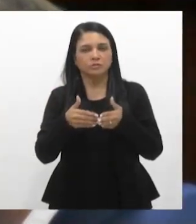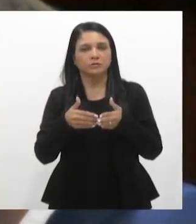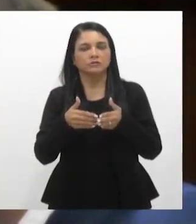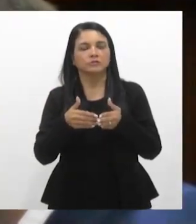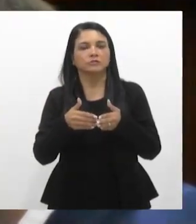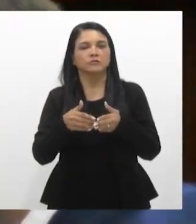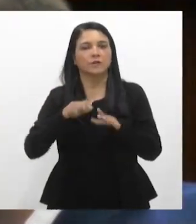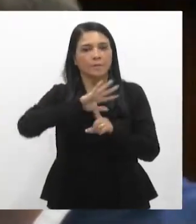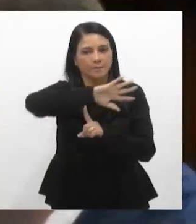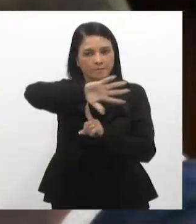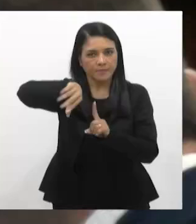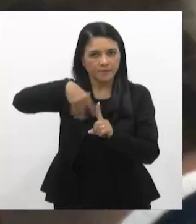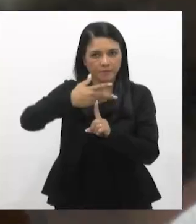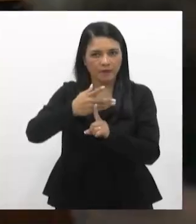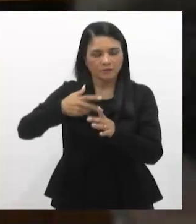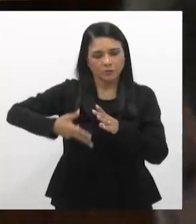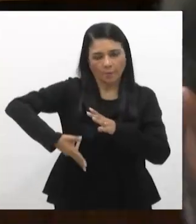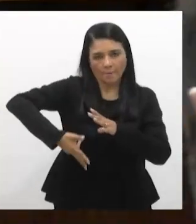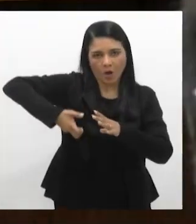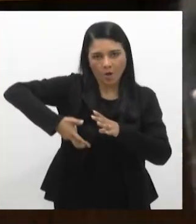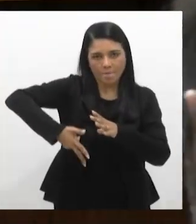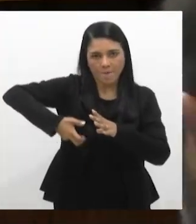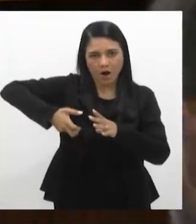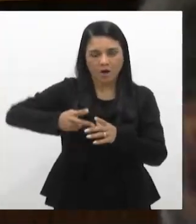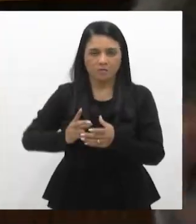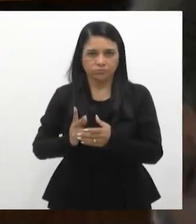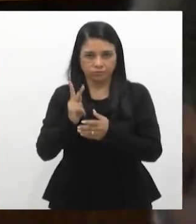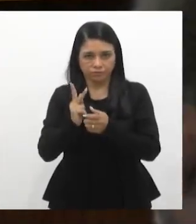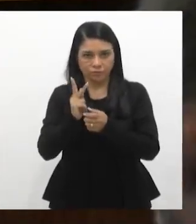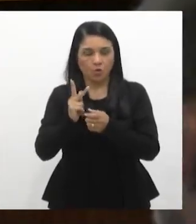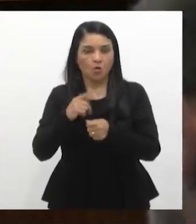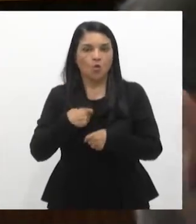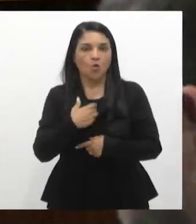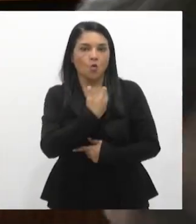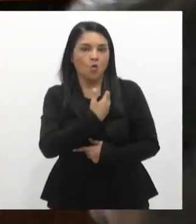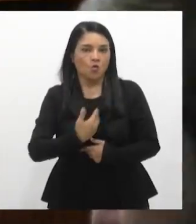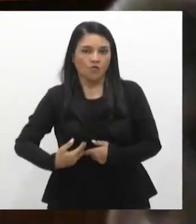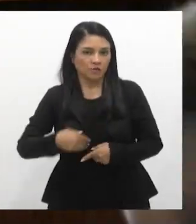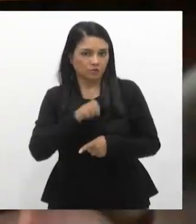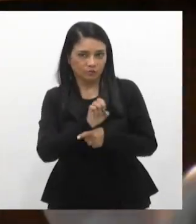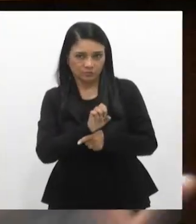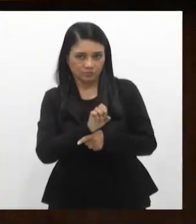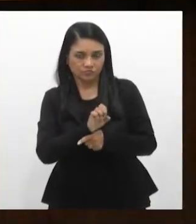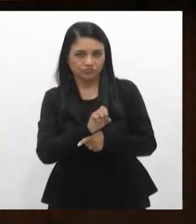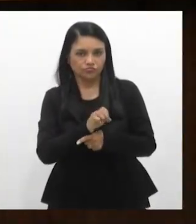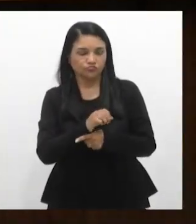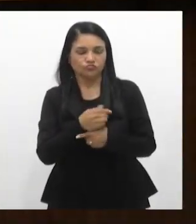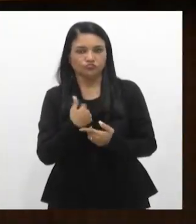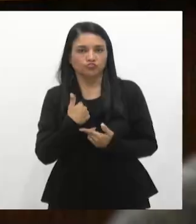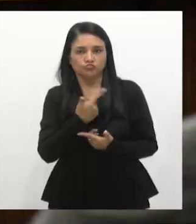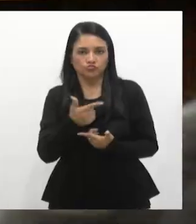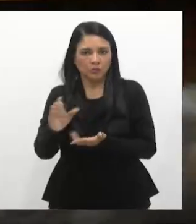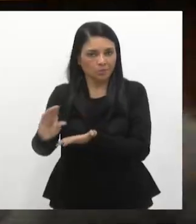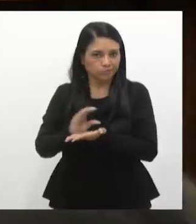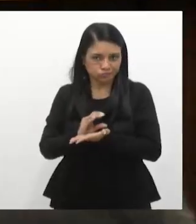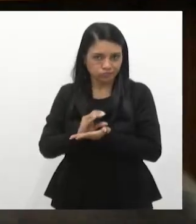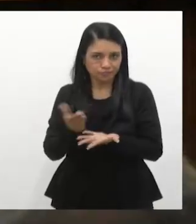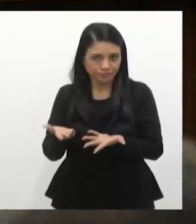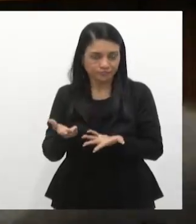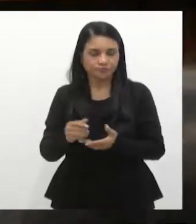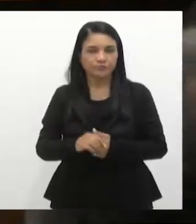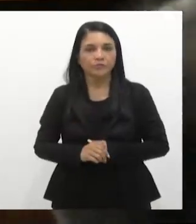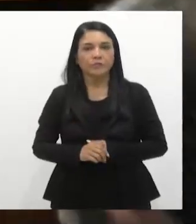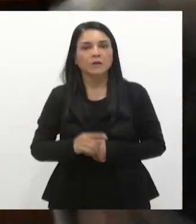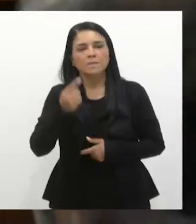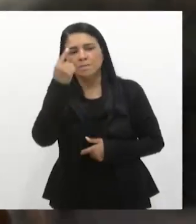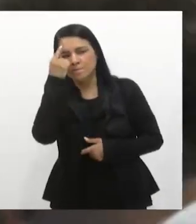de petróleo, já que o Estado não teria seu ressarcimento, e também pensar